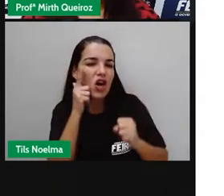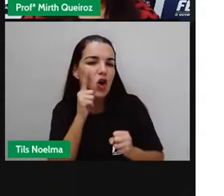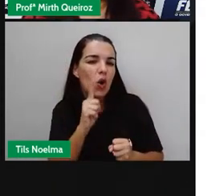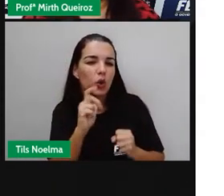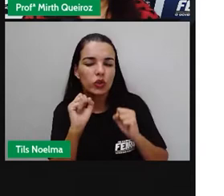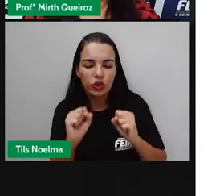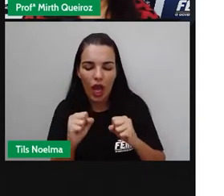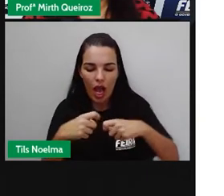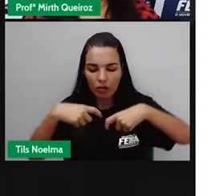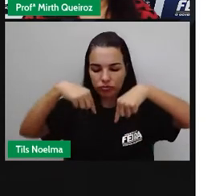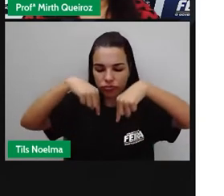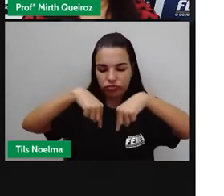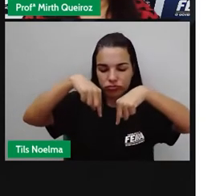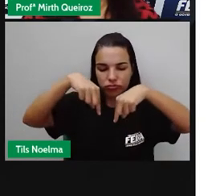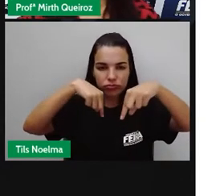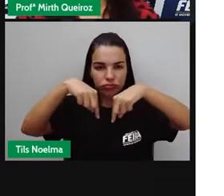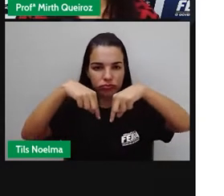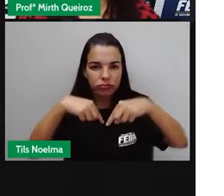seu passeio.